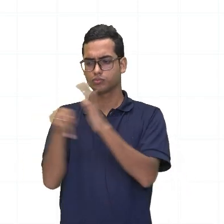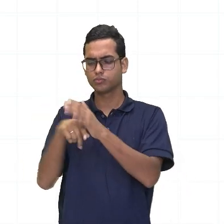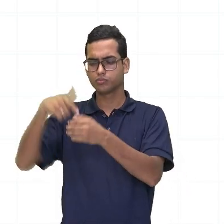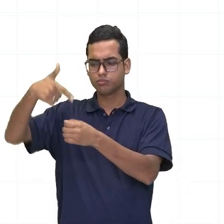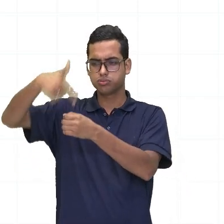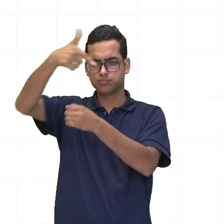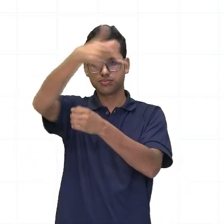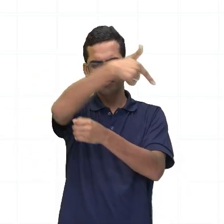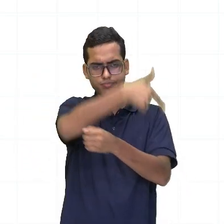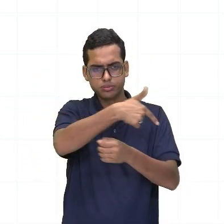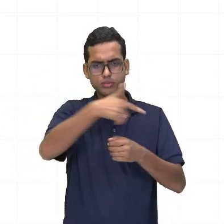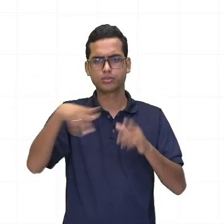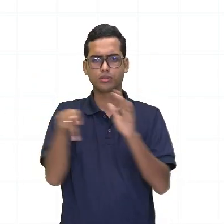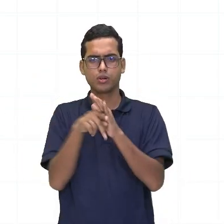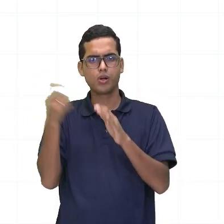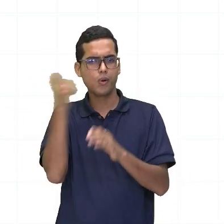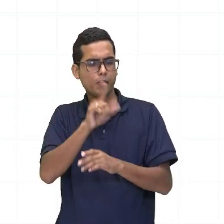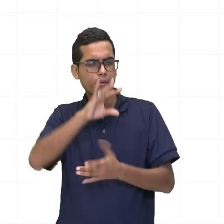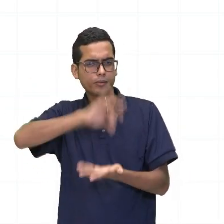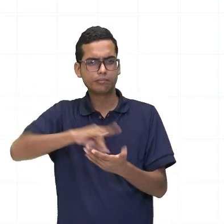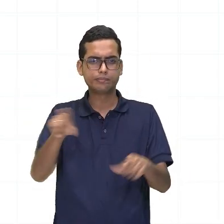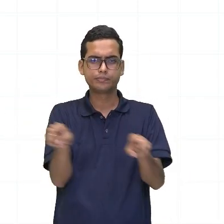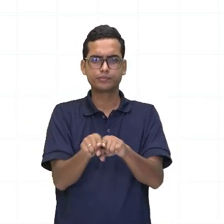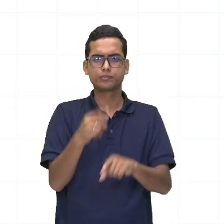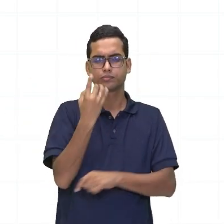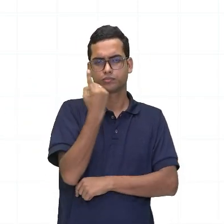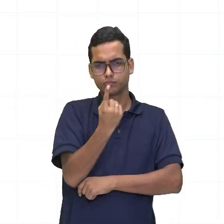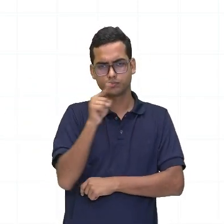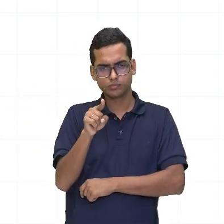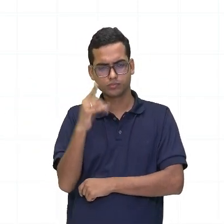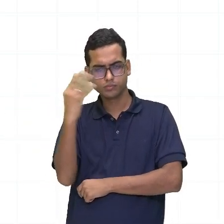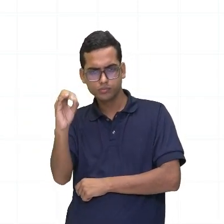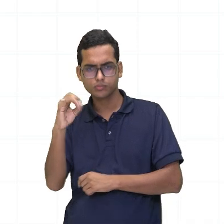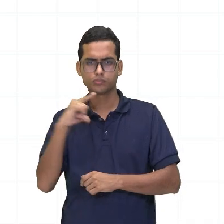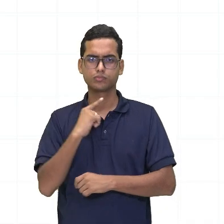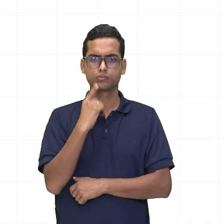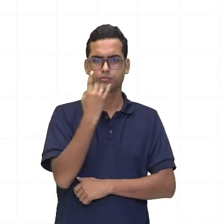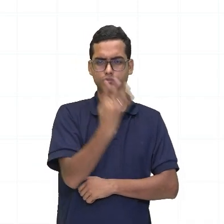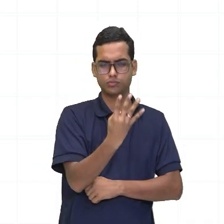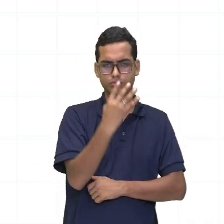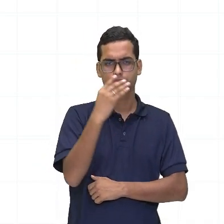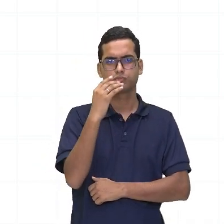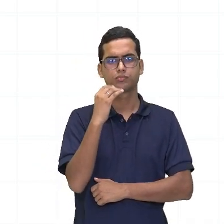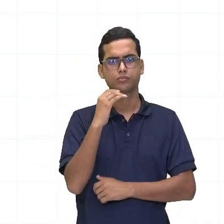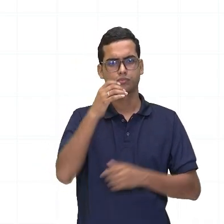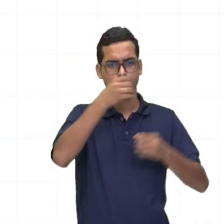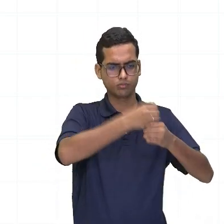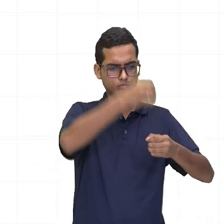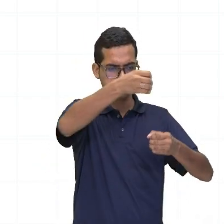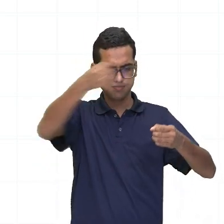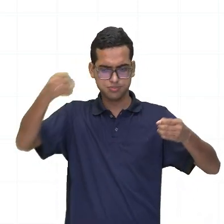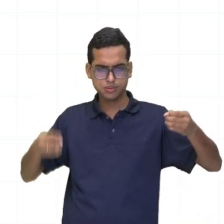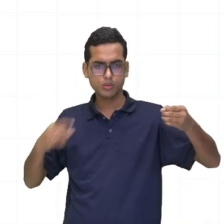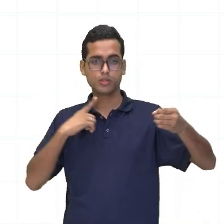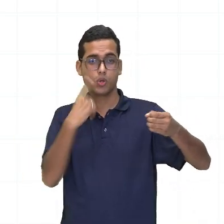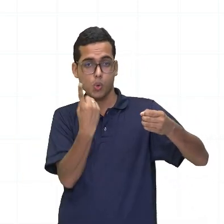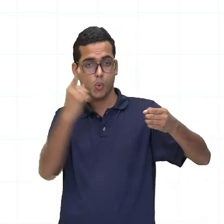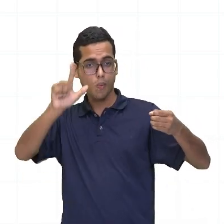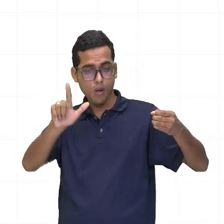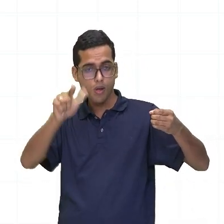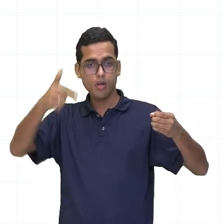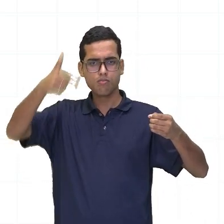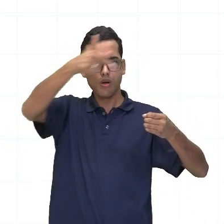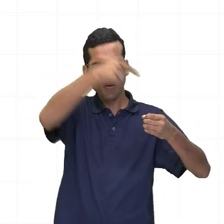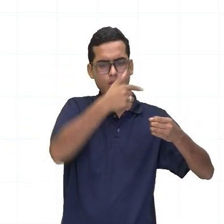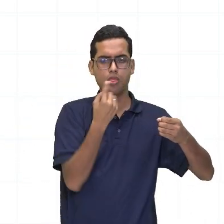1.0 que vai ter 4 cilindros, ele vai consumir 1 litro nesses 4 cilindros. E aí vai ser